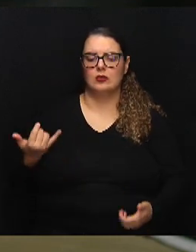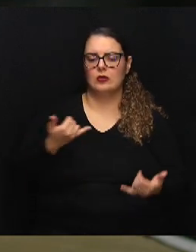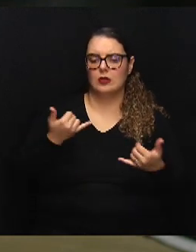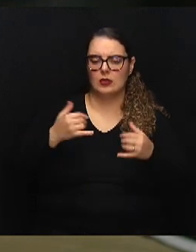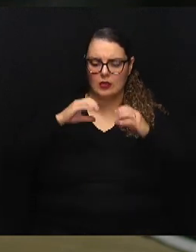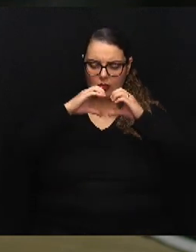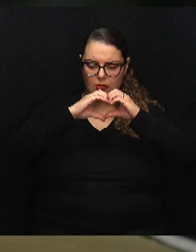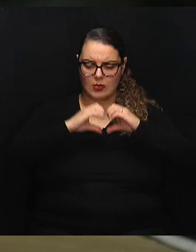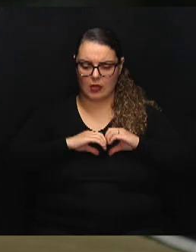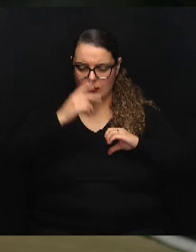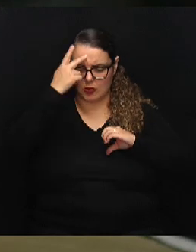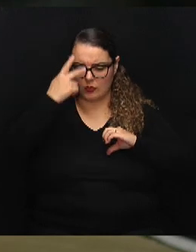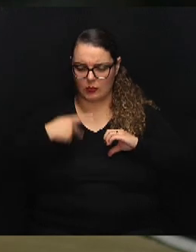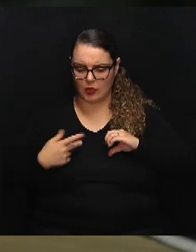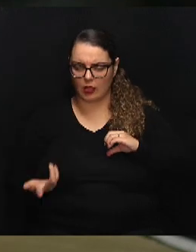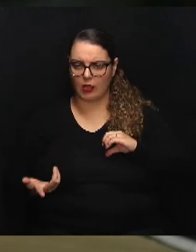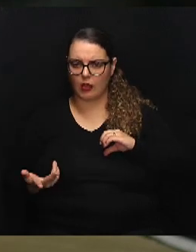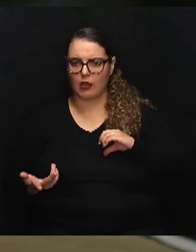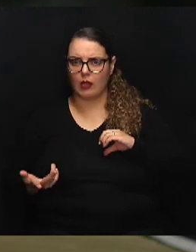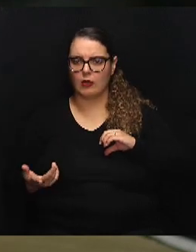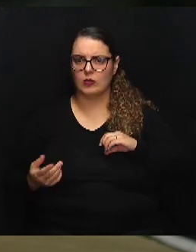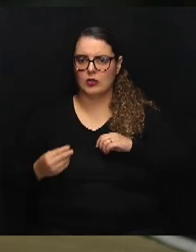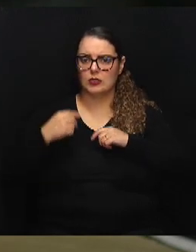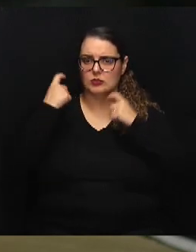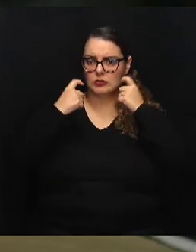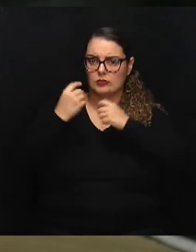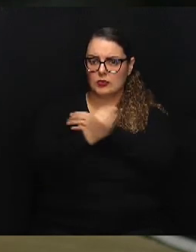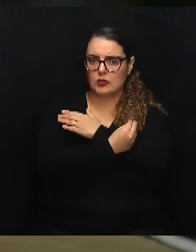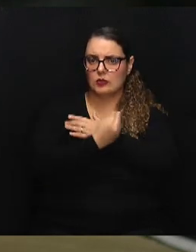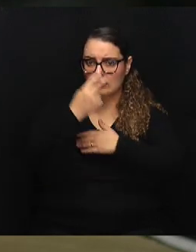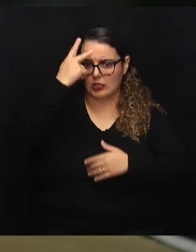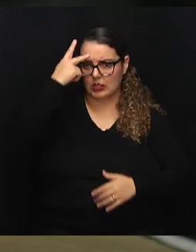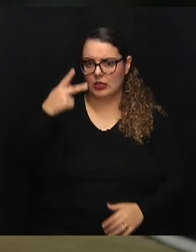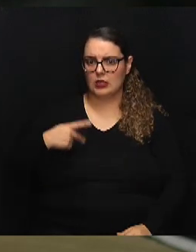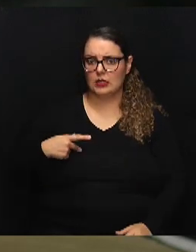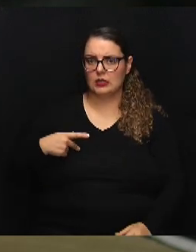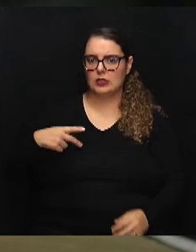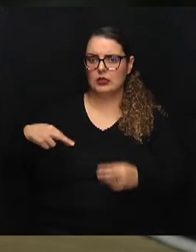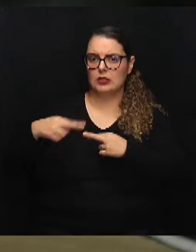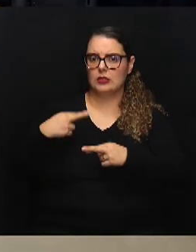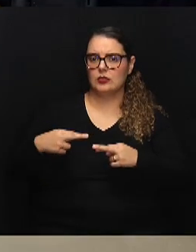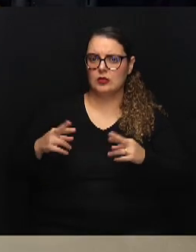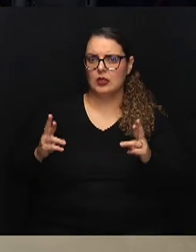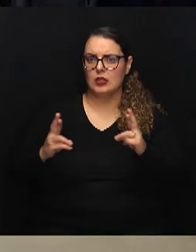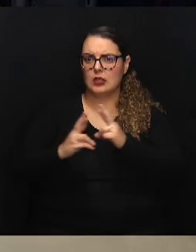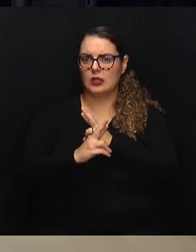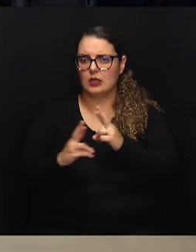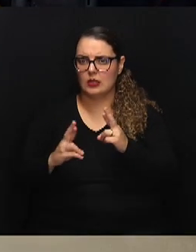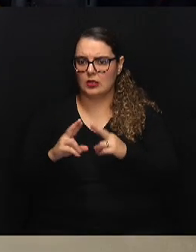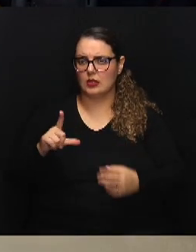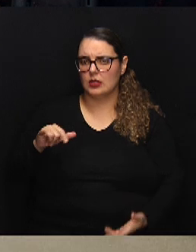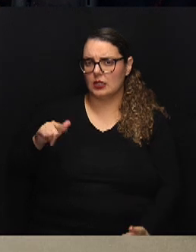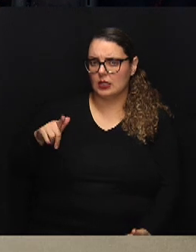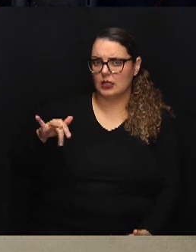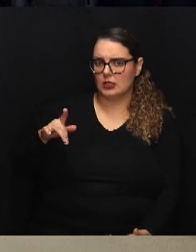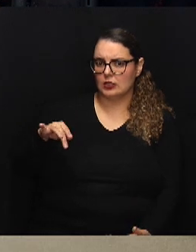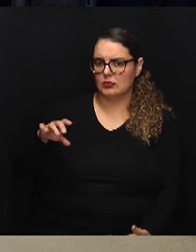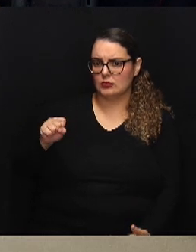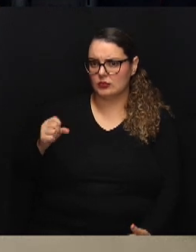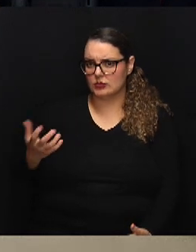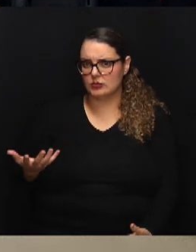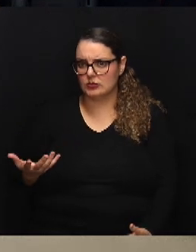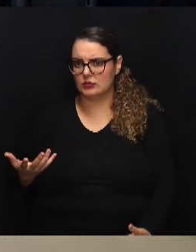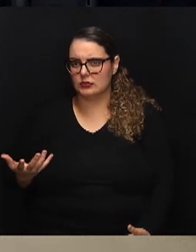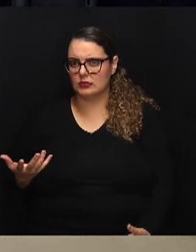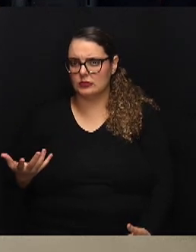conosco. Você acha que isso tem a ver um pouco com essa questão desses relacionamentos líquidos, desse